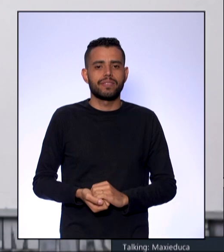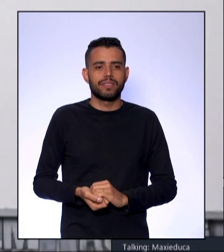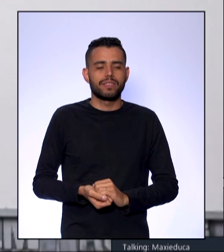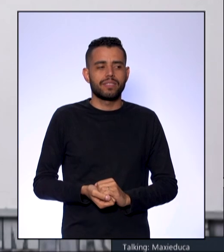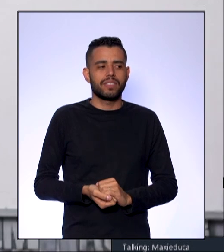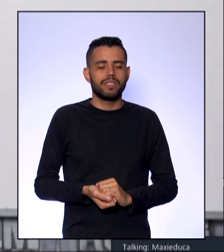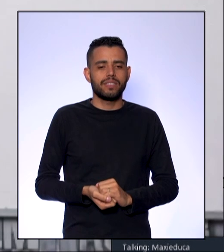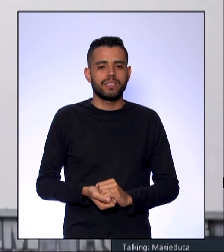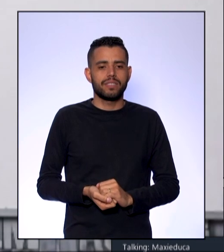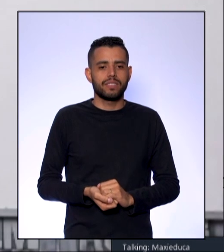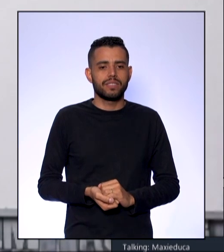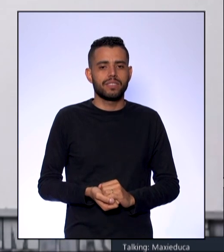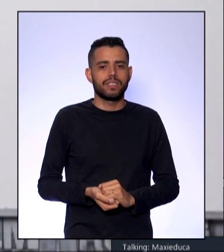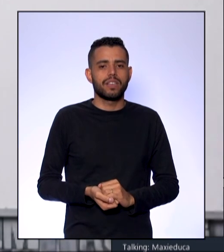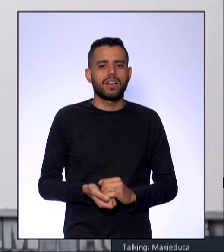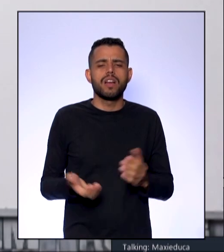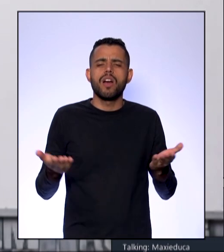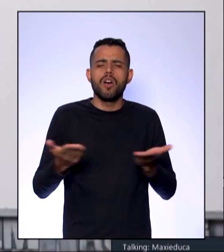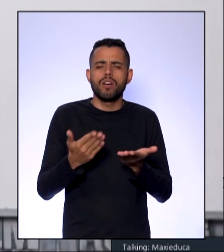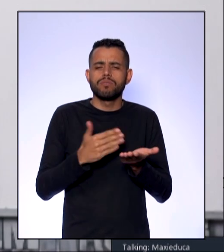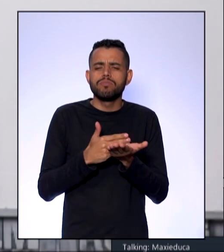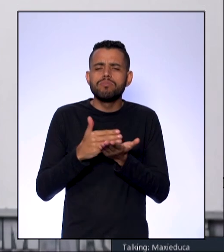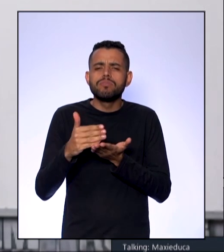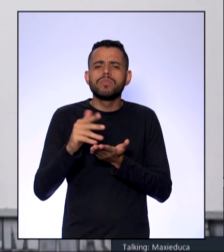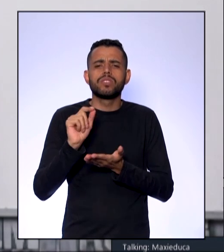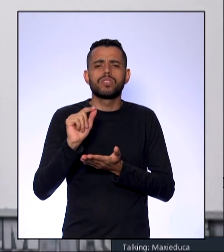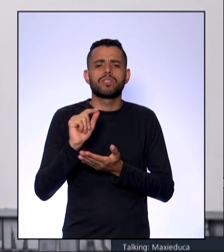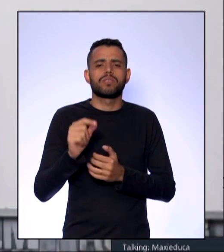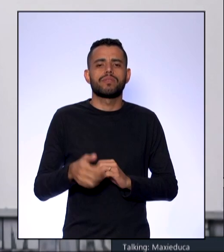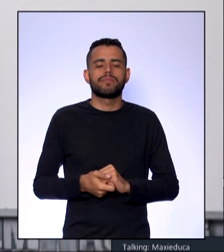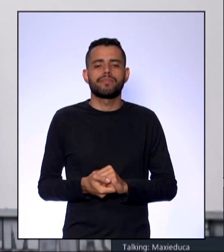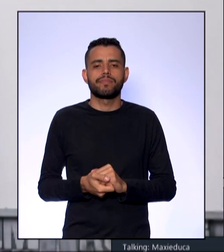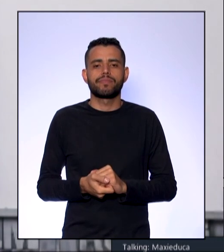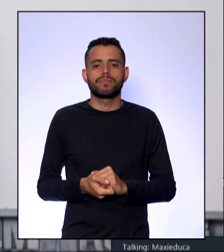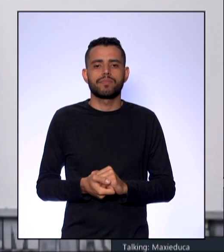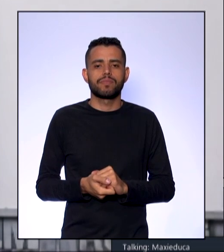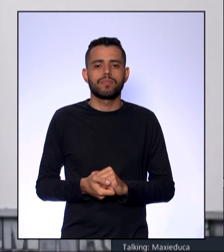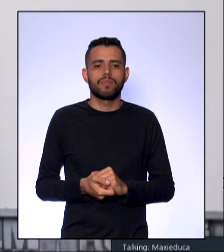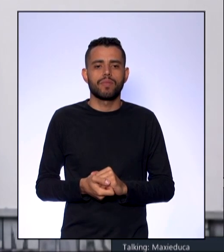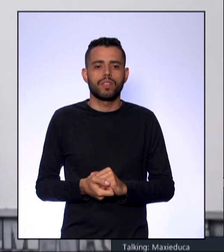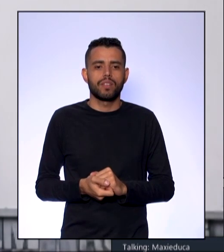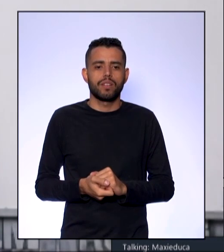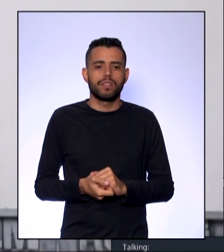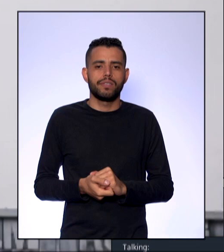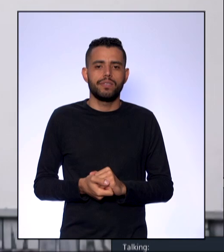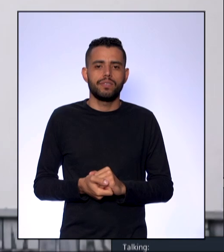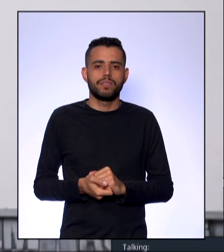Agora vamos começar a entrar no nosso tópico em definitivo.